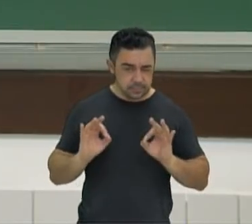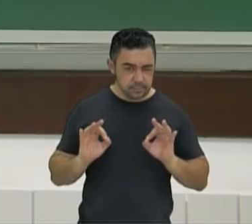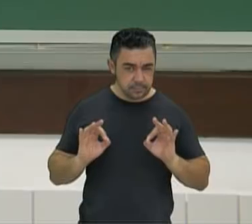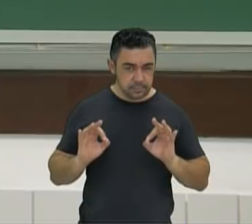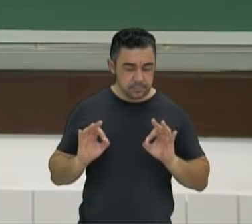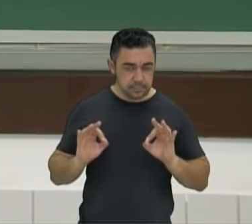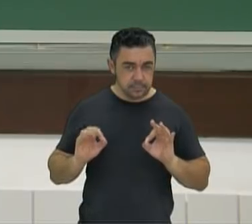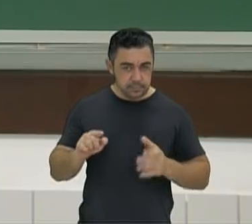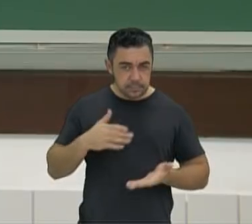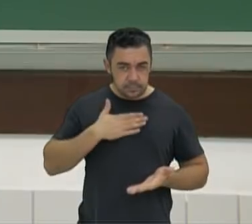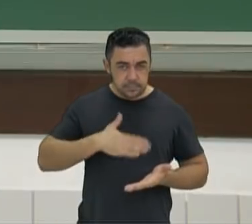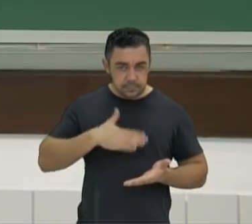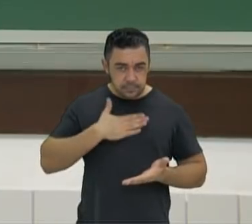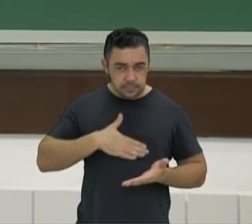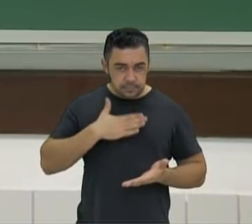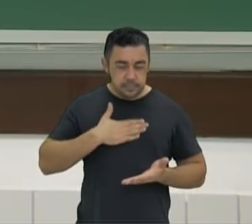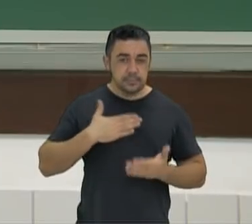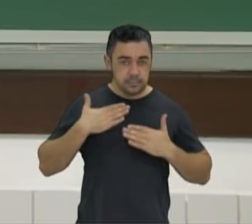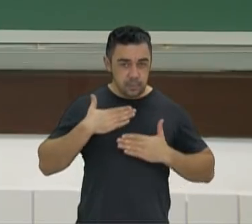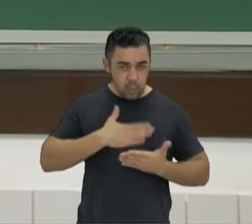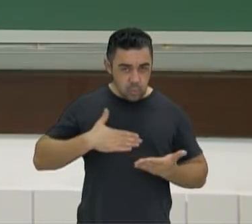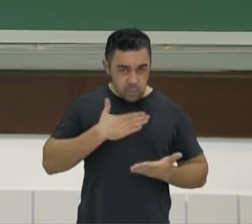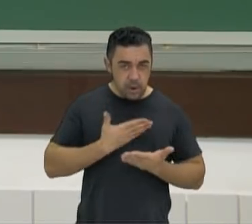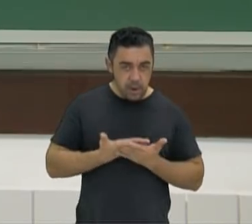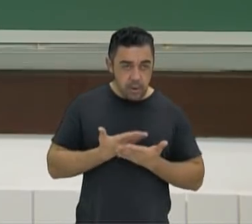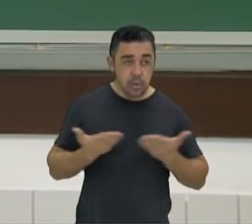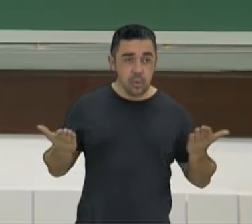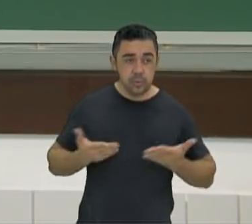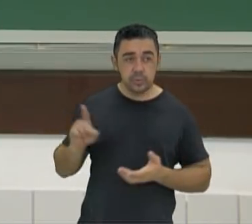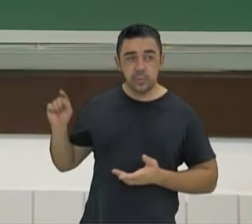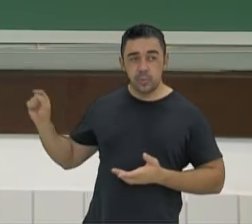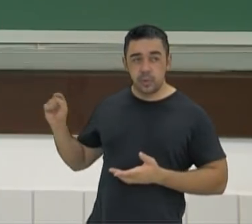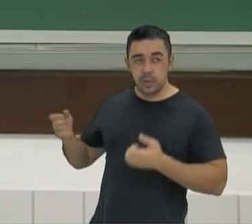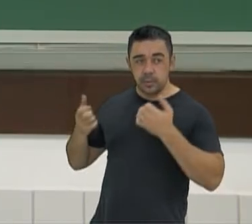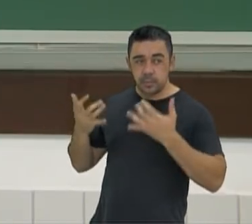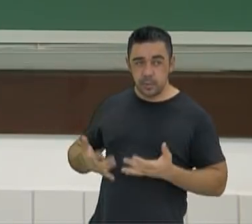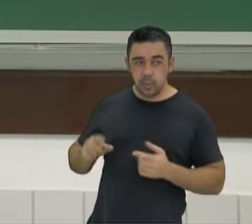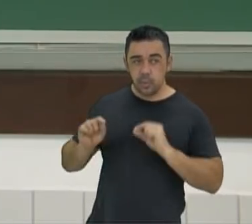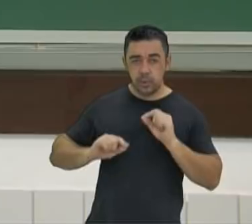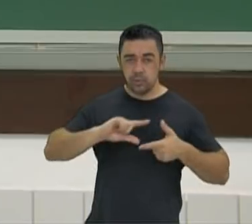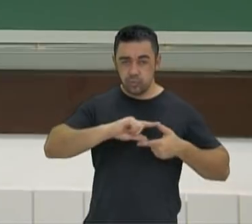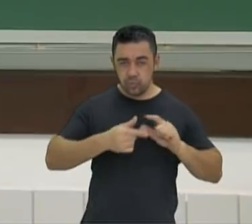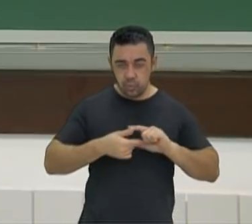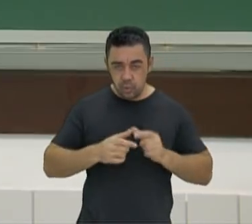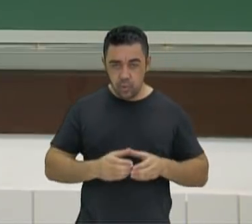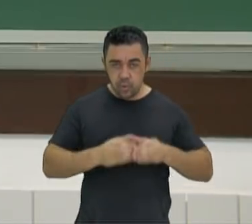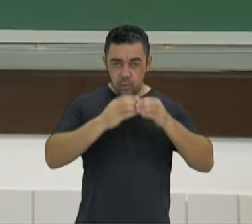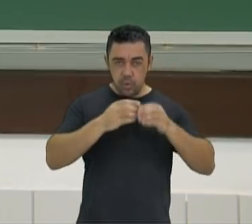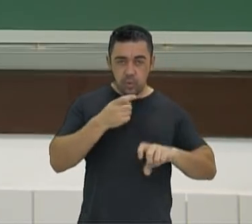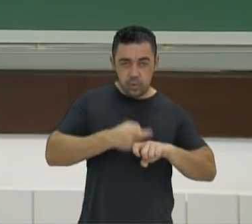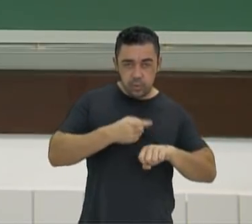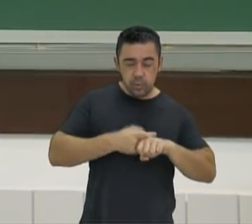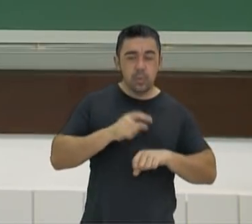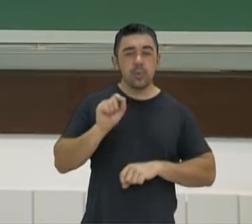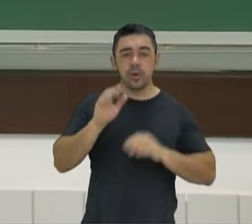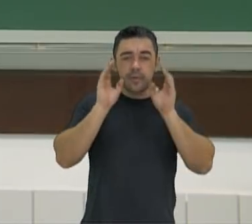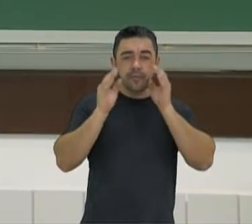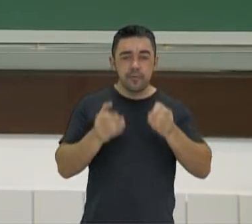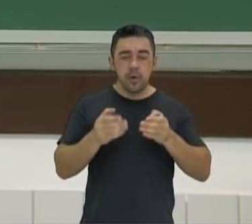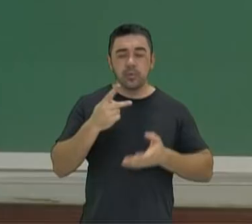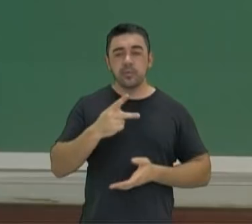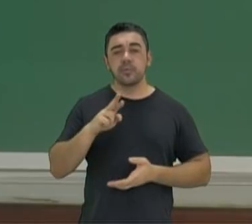pessoal? Gostaram da aula de hoje? A aula de hoje, a gente falou sobre sólidos geométricos, mas a gente focou quem?